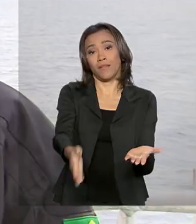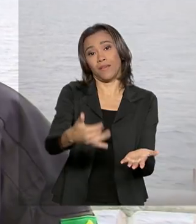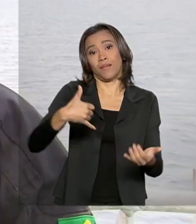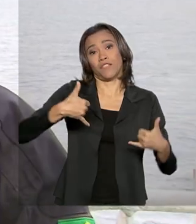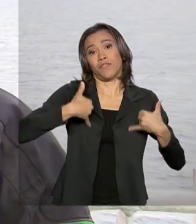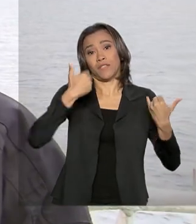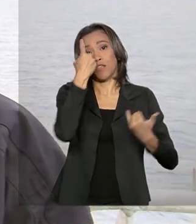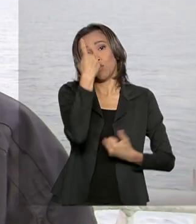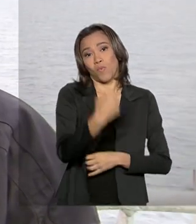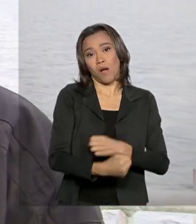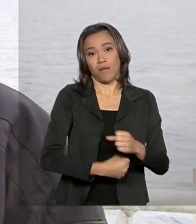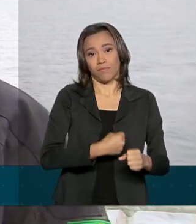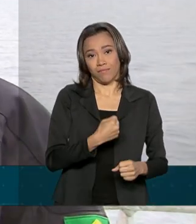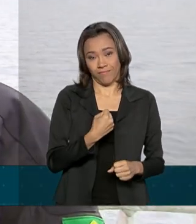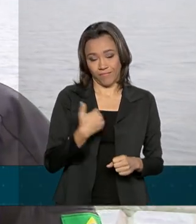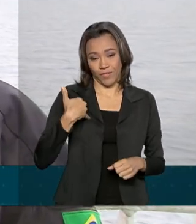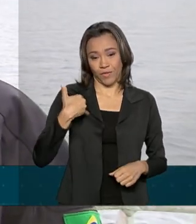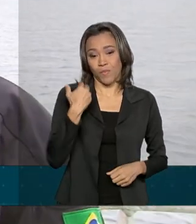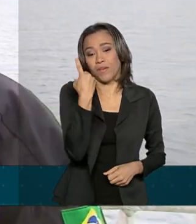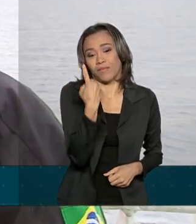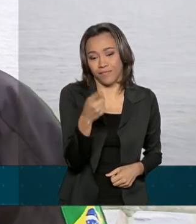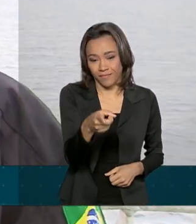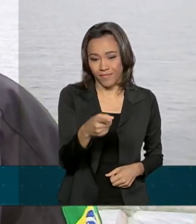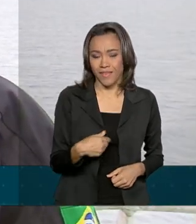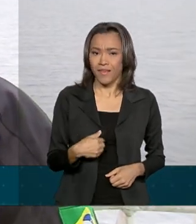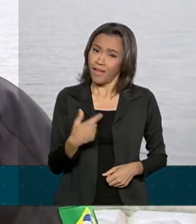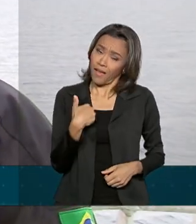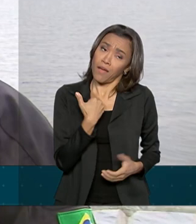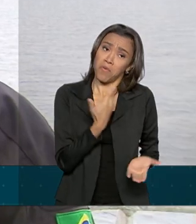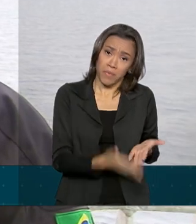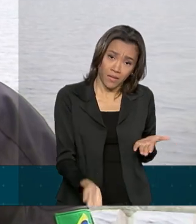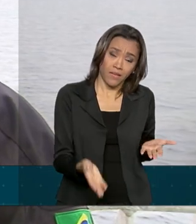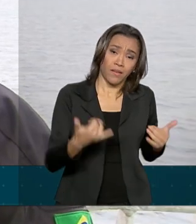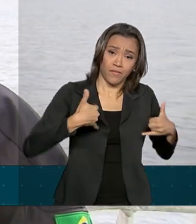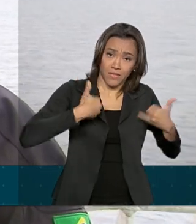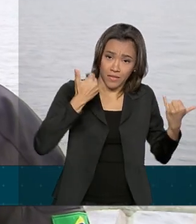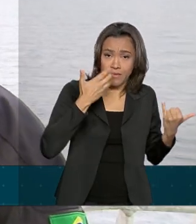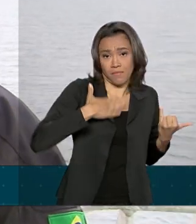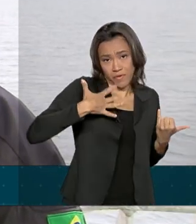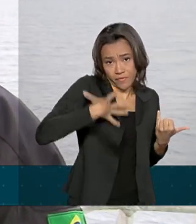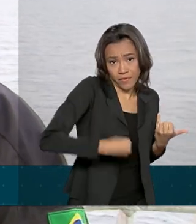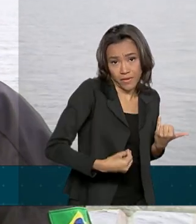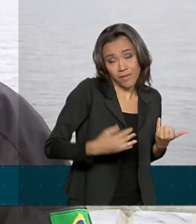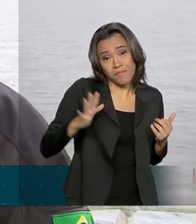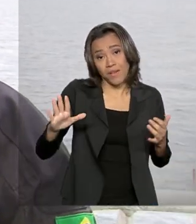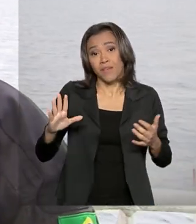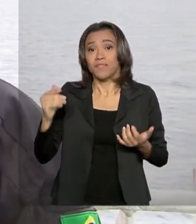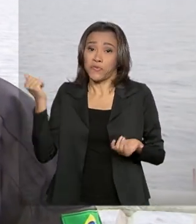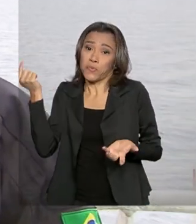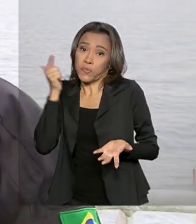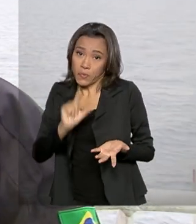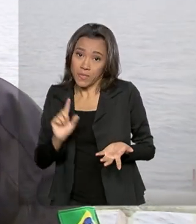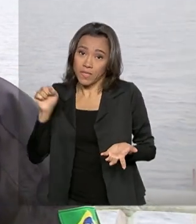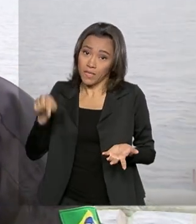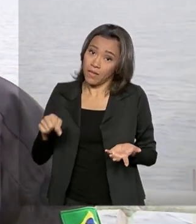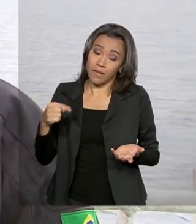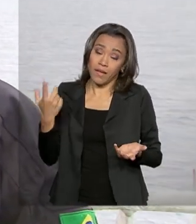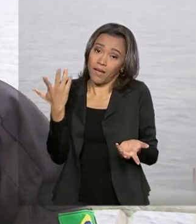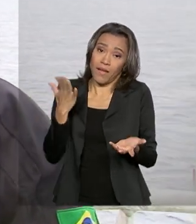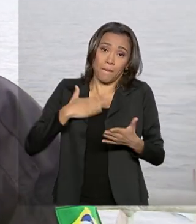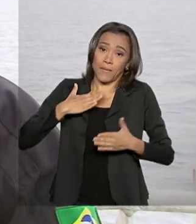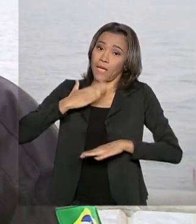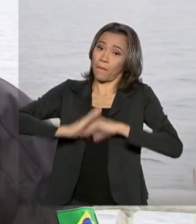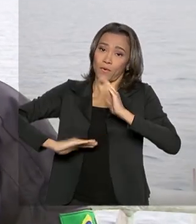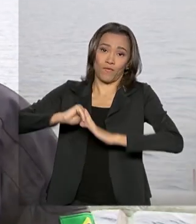1 ano. Vou perder, mas também estou ganhando, né? A experiência é tranquila, faz parte da minha profissão